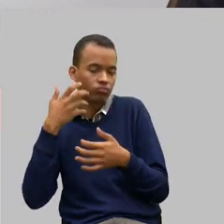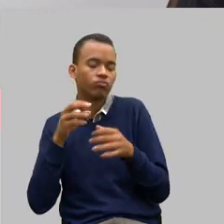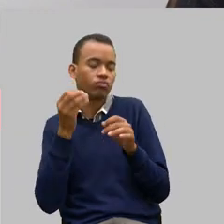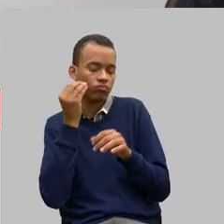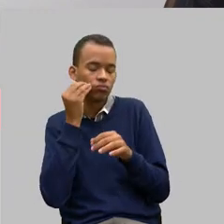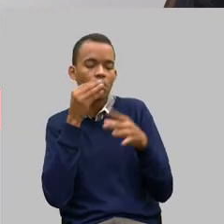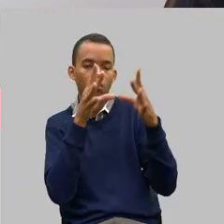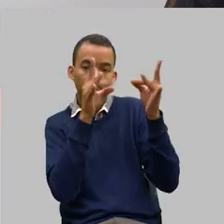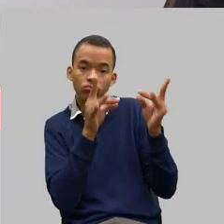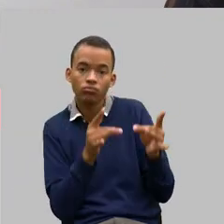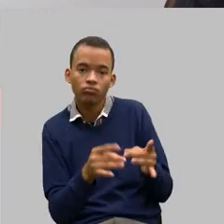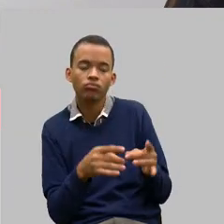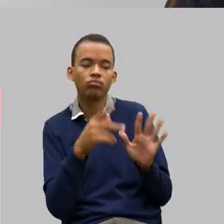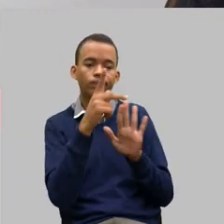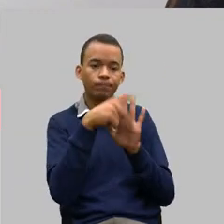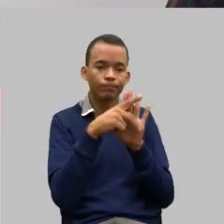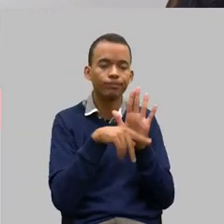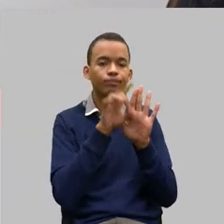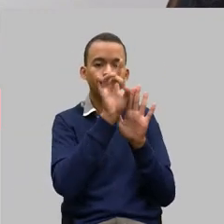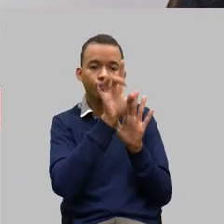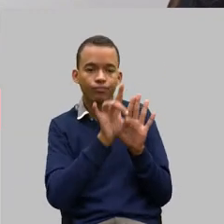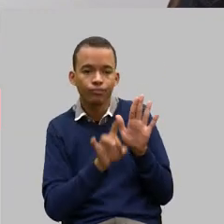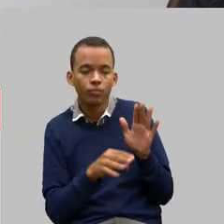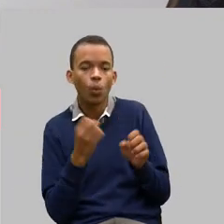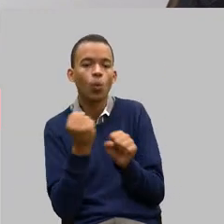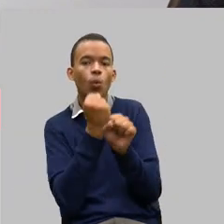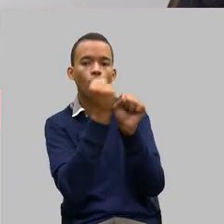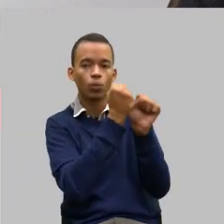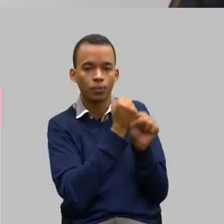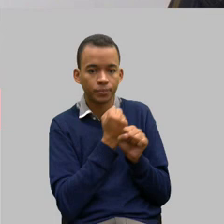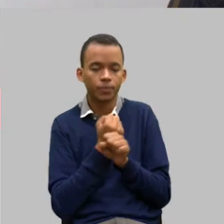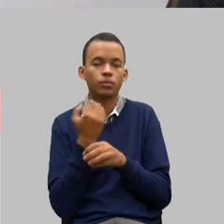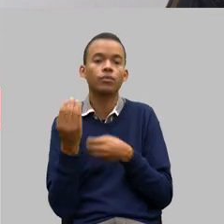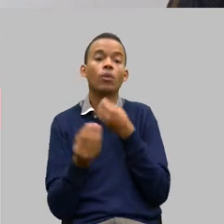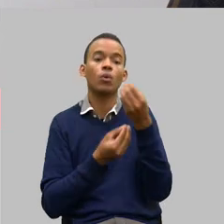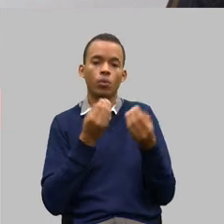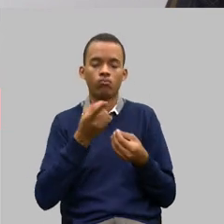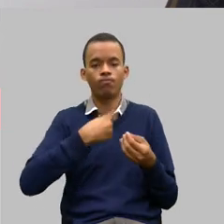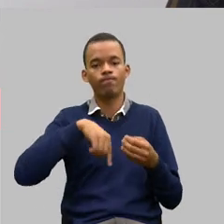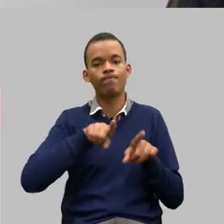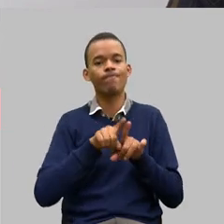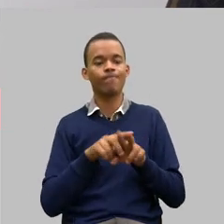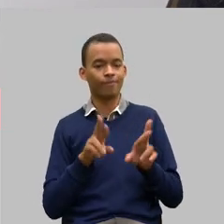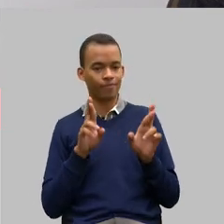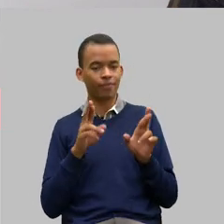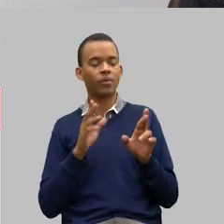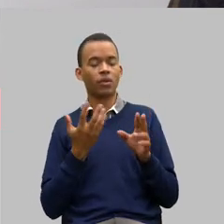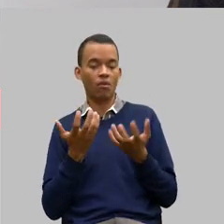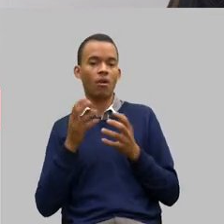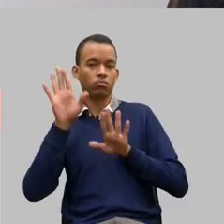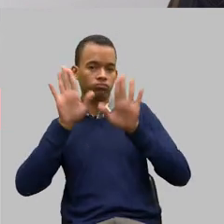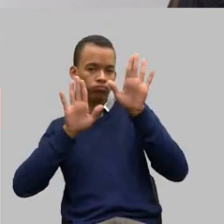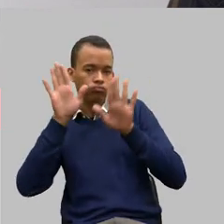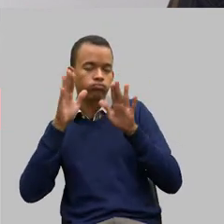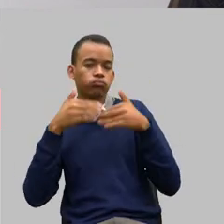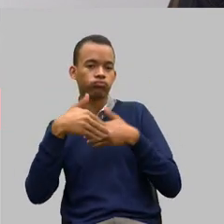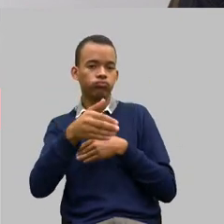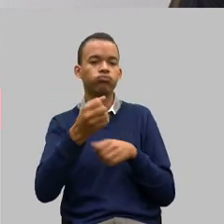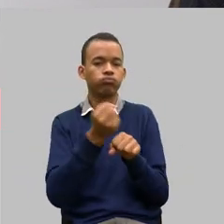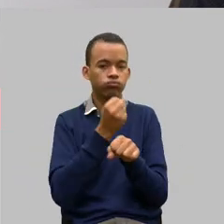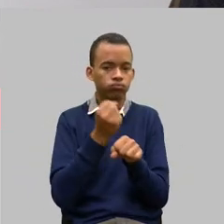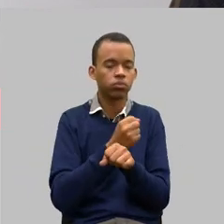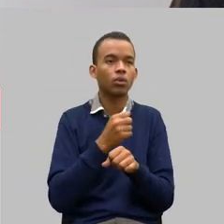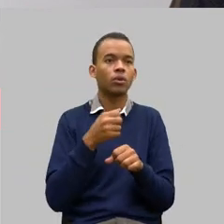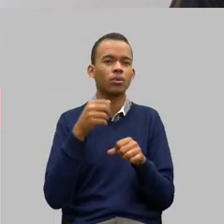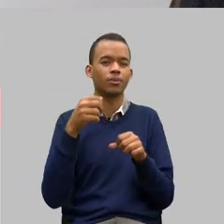eh cada projeto cada obra que a gente tem feito que a gente espera licitar e fazer né ainda esse ano